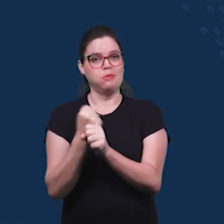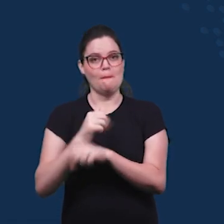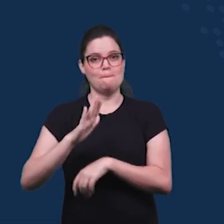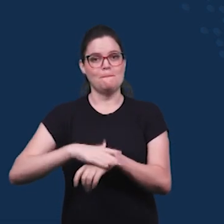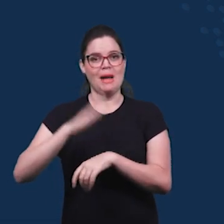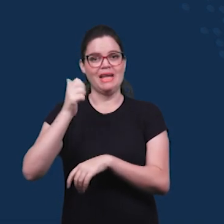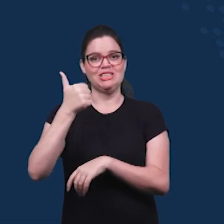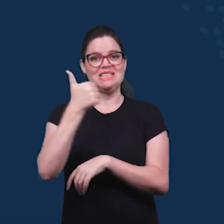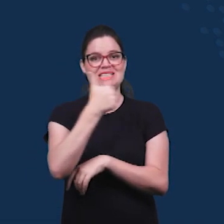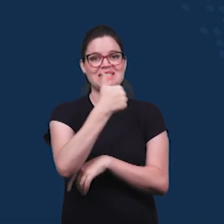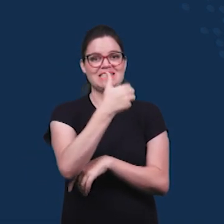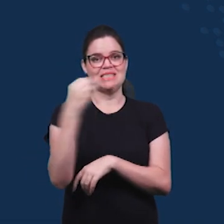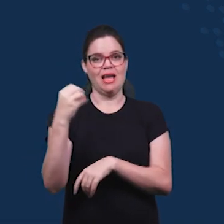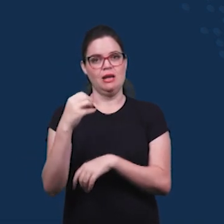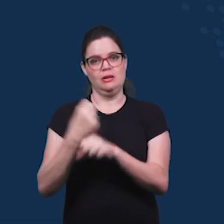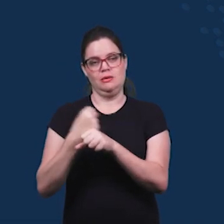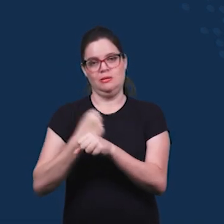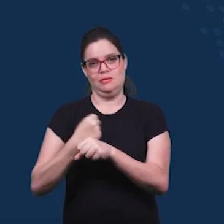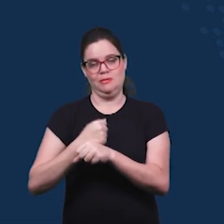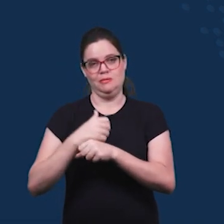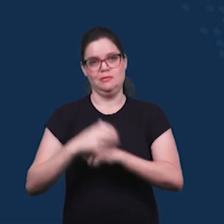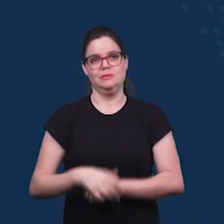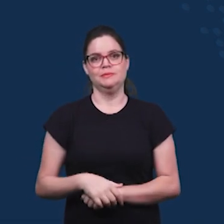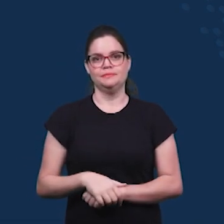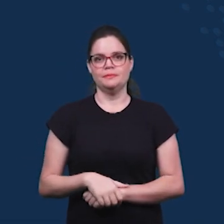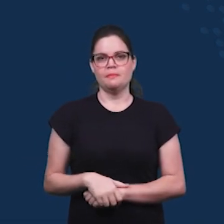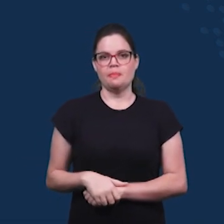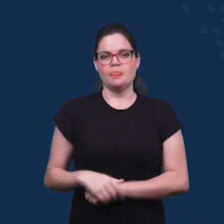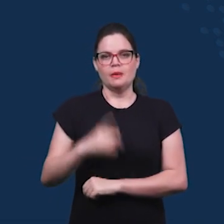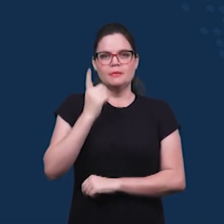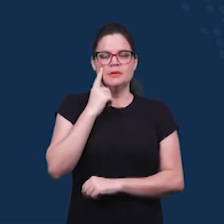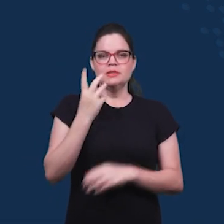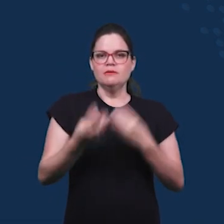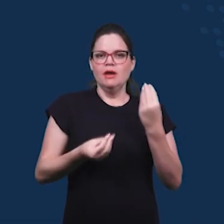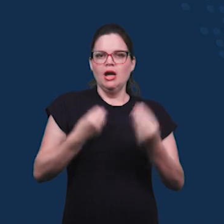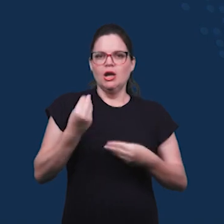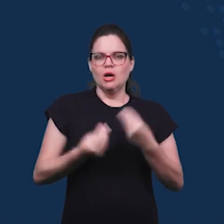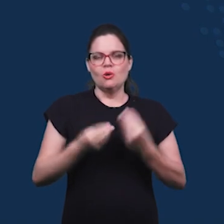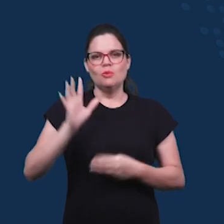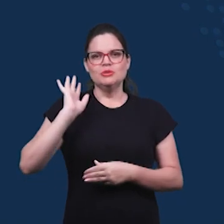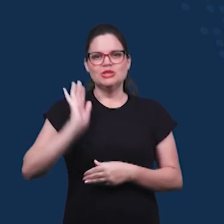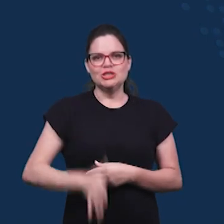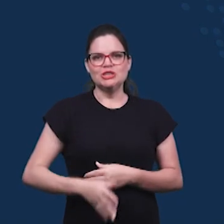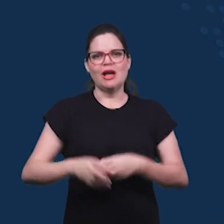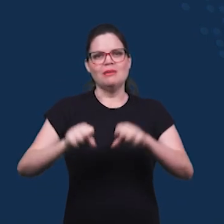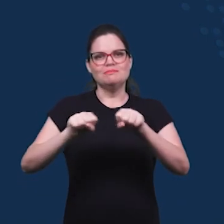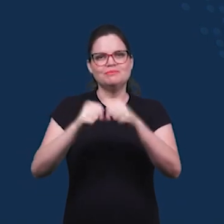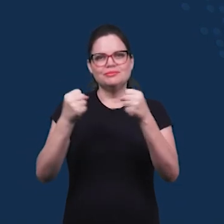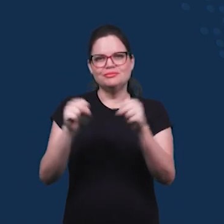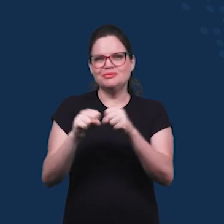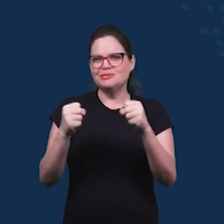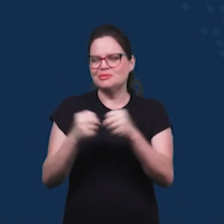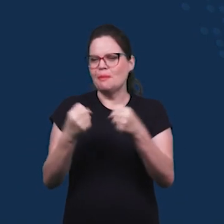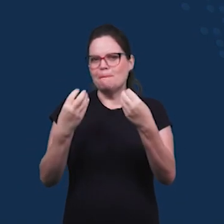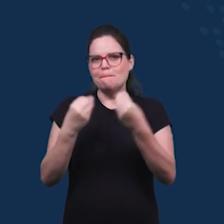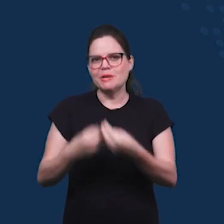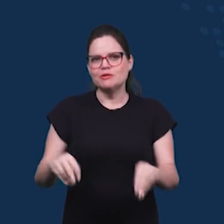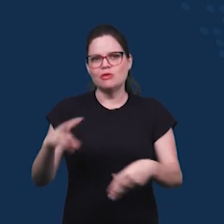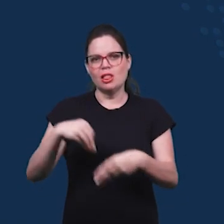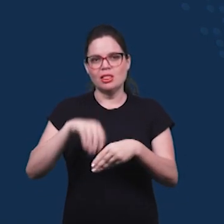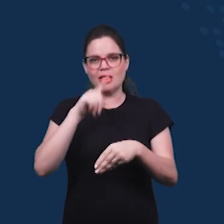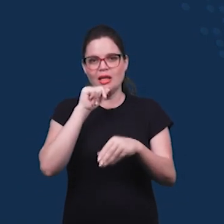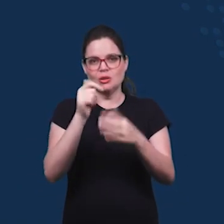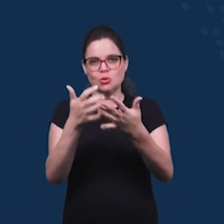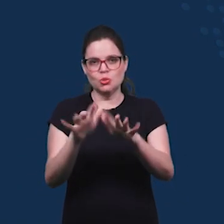Para nós termos uma ideia do nível de poluição que nós já causamos nos oceanos, o impacto que isso tem na